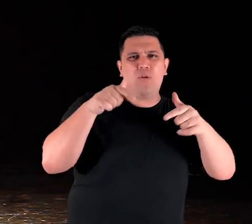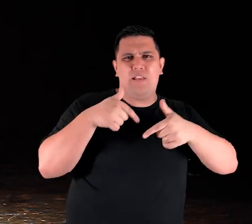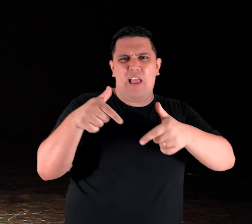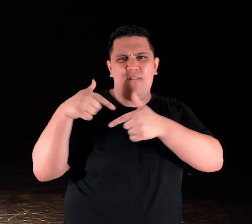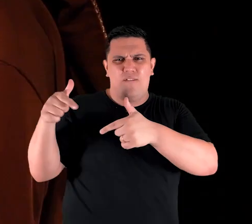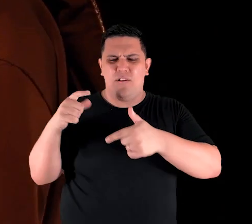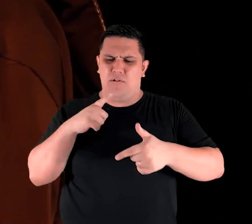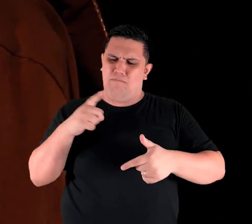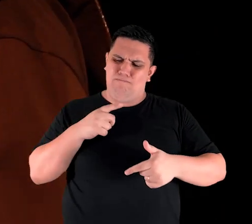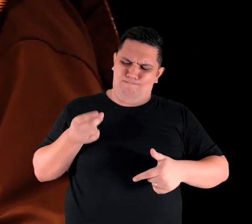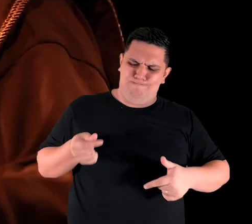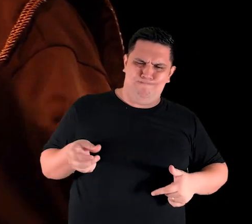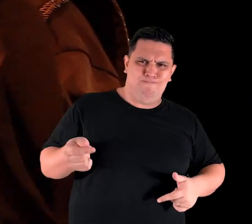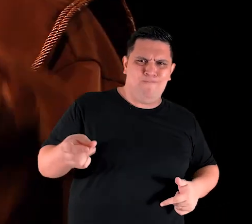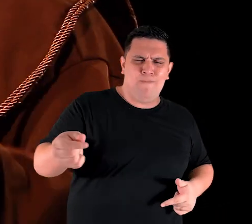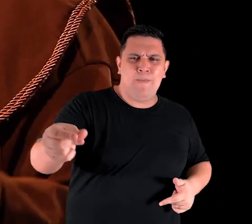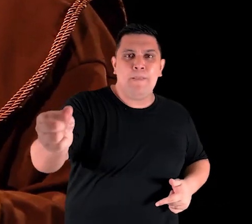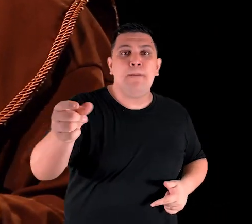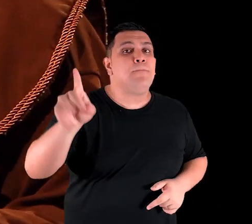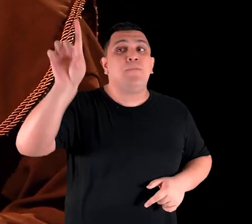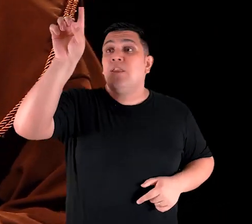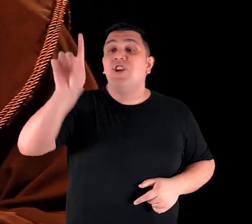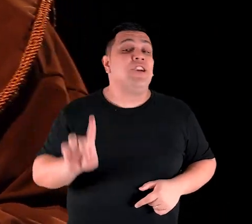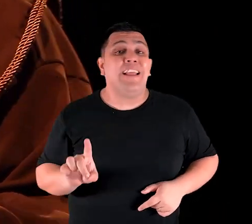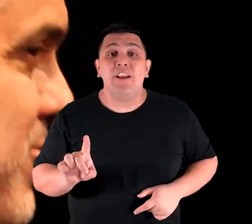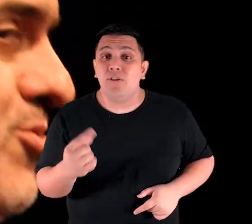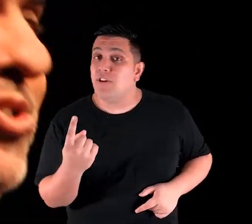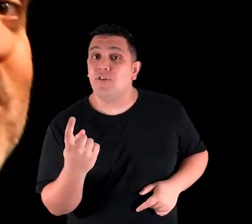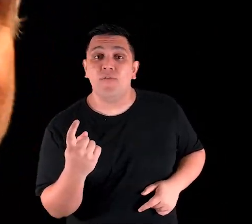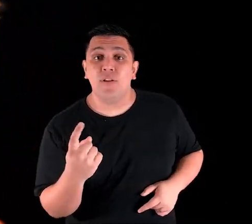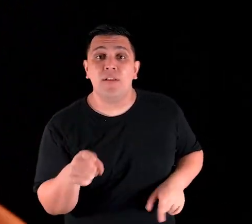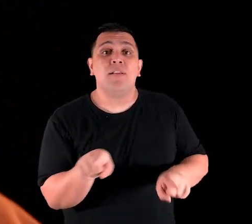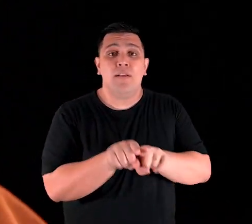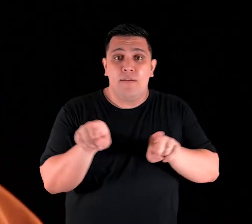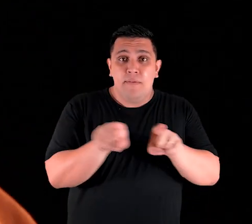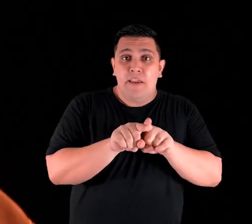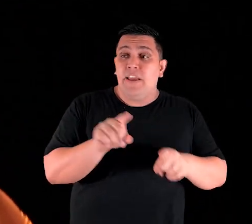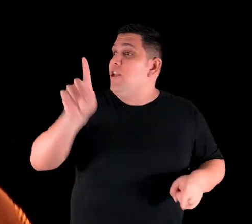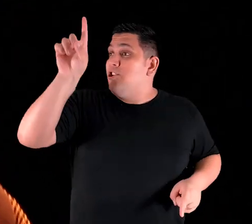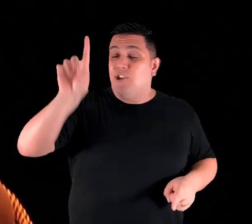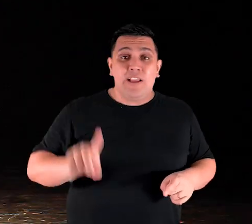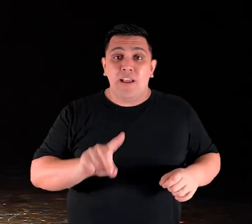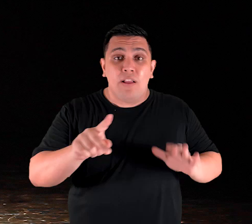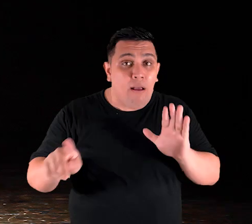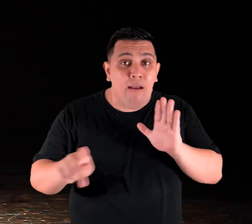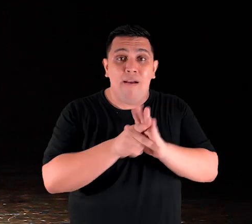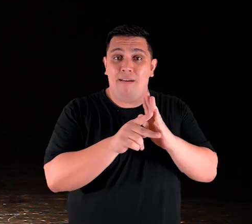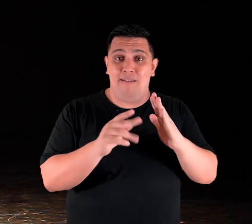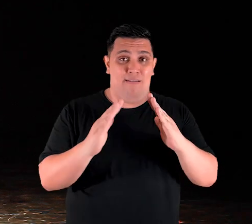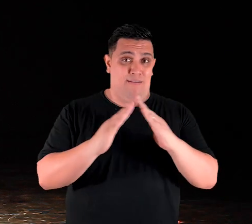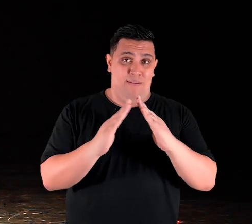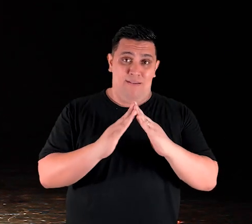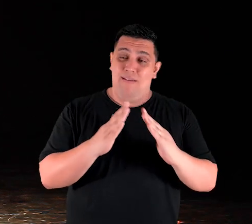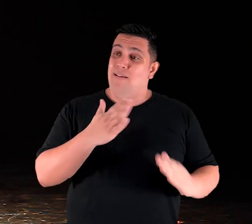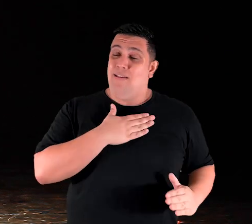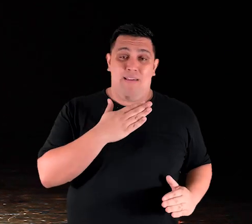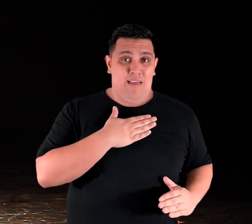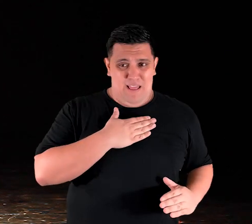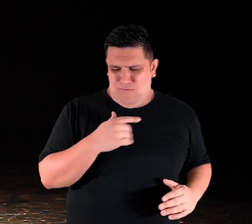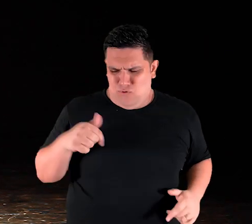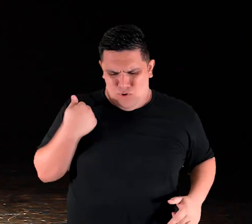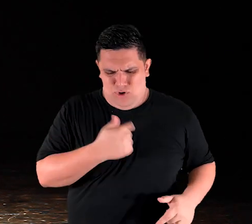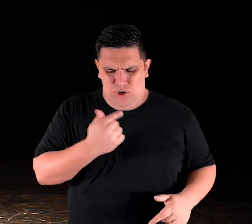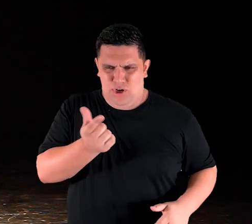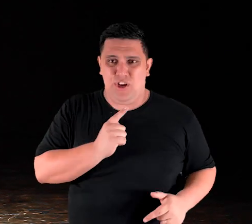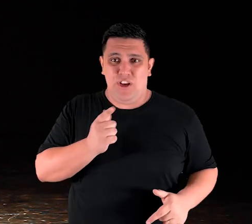séculos. Os direitos individuais e os direitos à propriedade nos trouxeram grandes